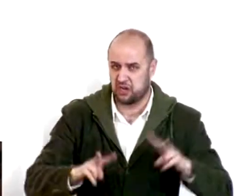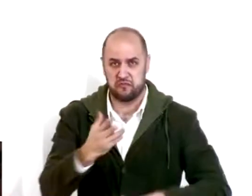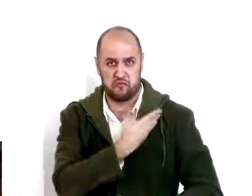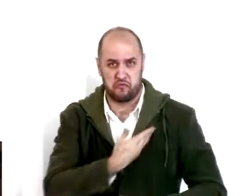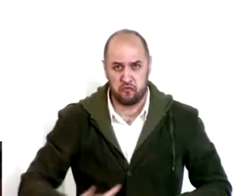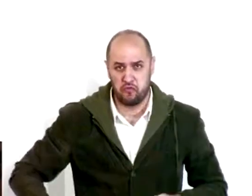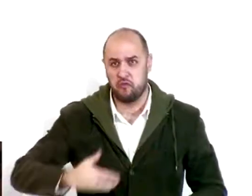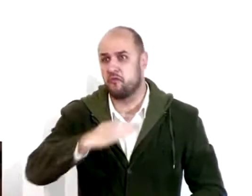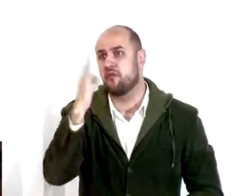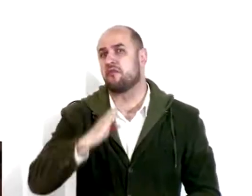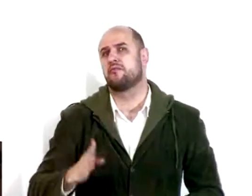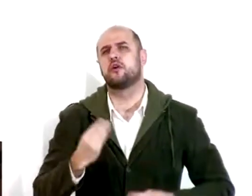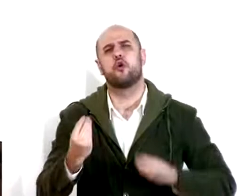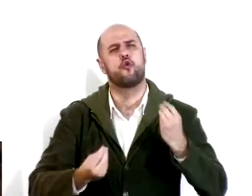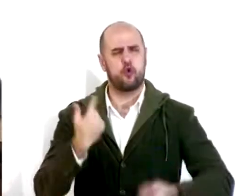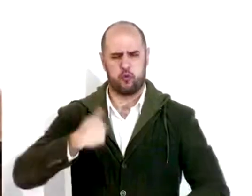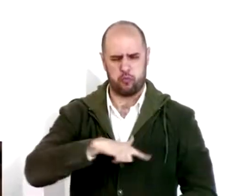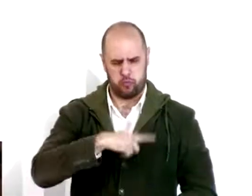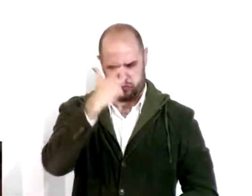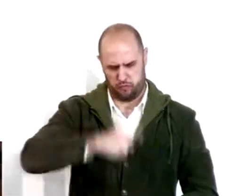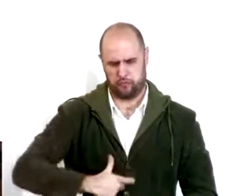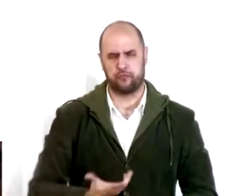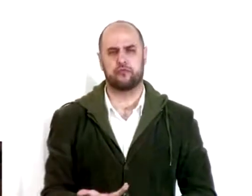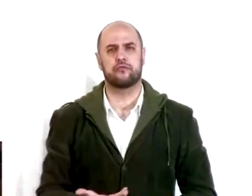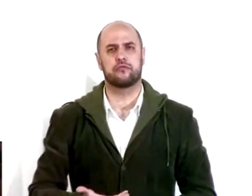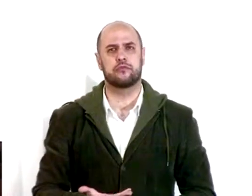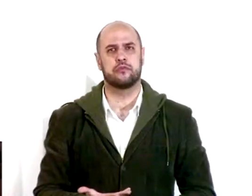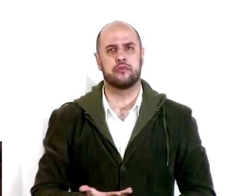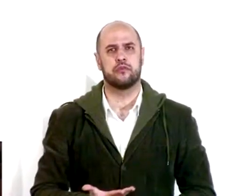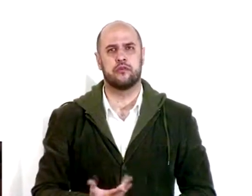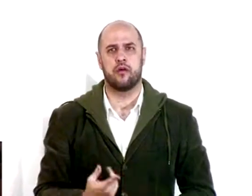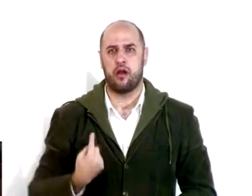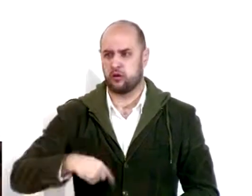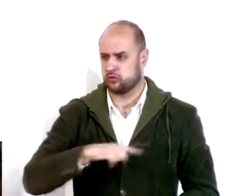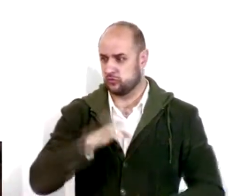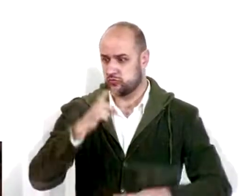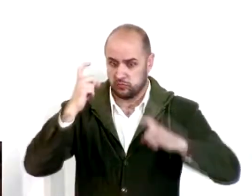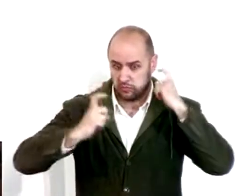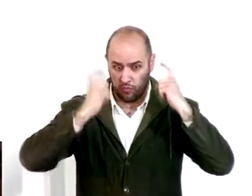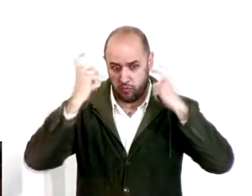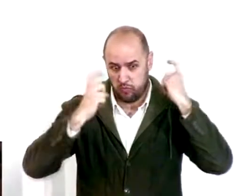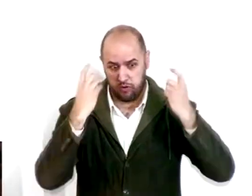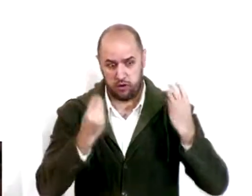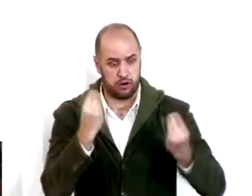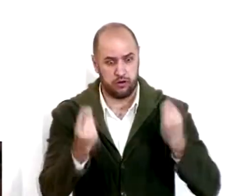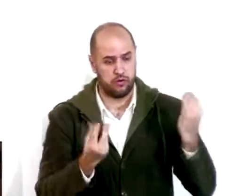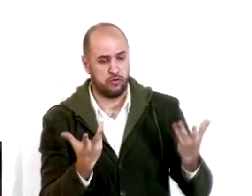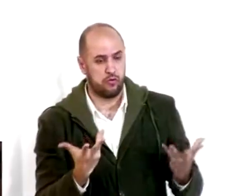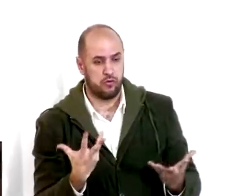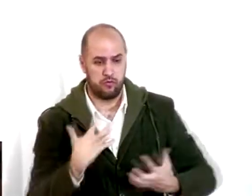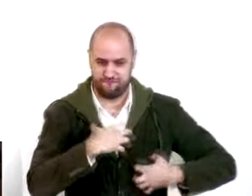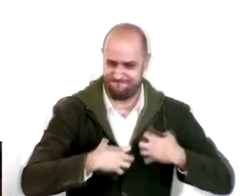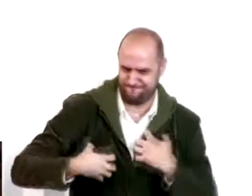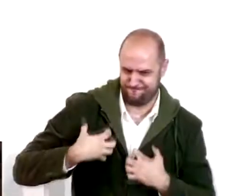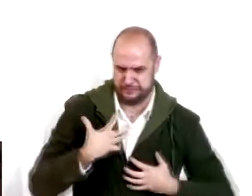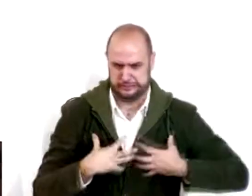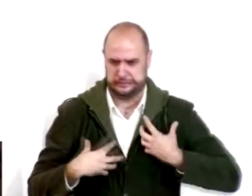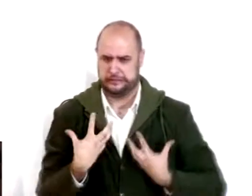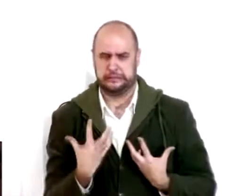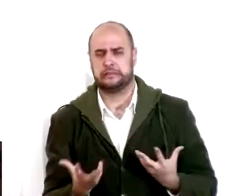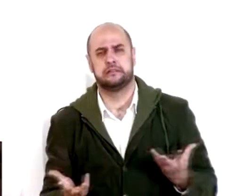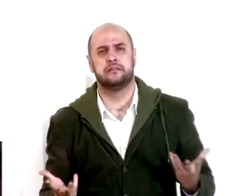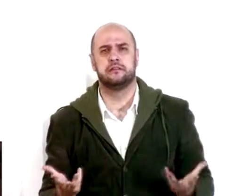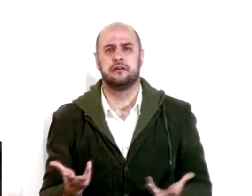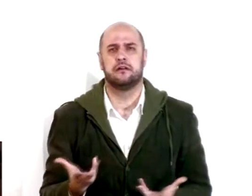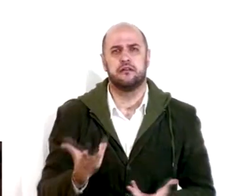autoridades? Temos alguma coisa a ver com isso? Isso nos traz preocupação, isso te traz inquietação,